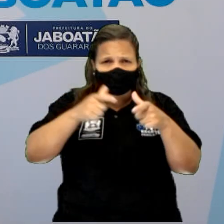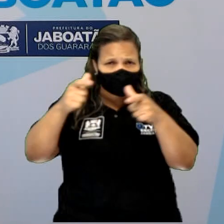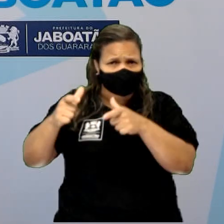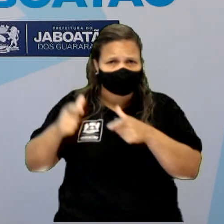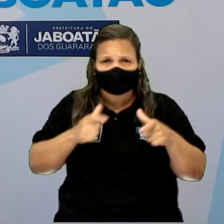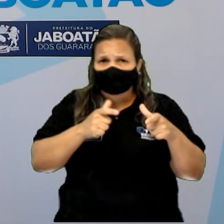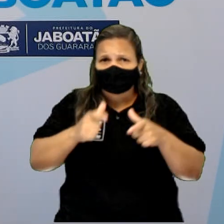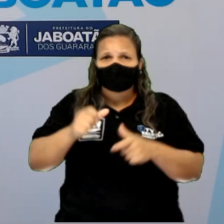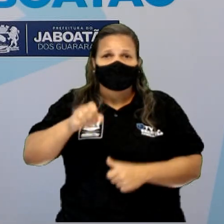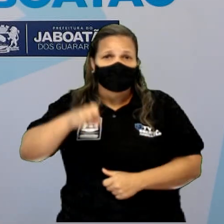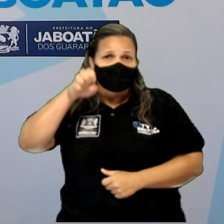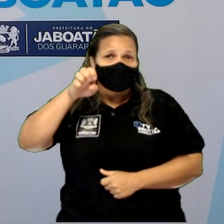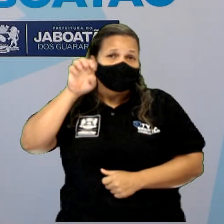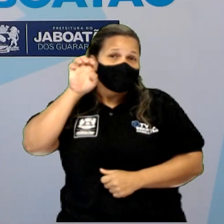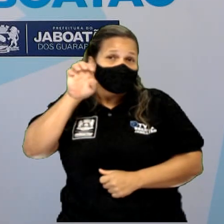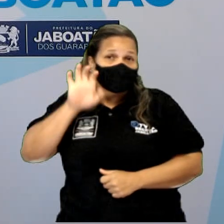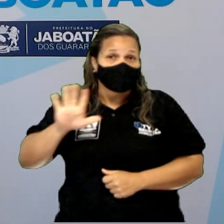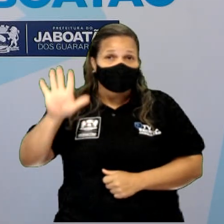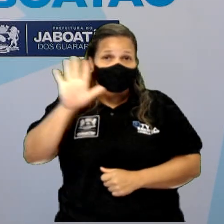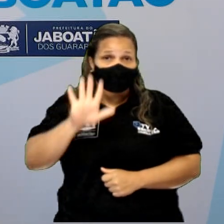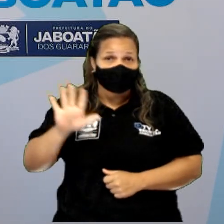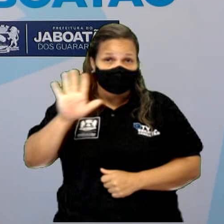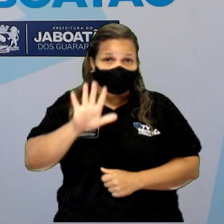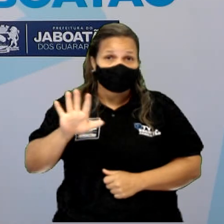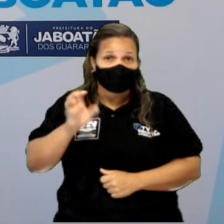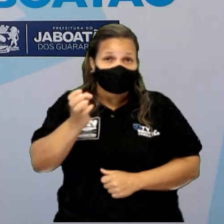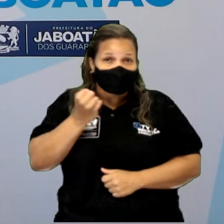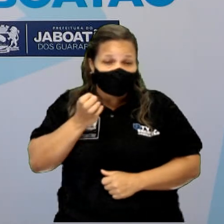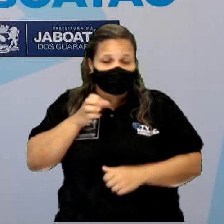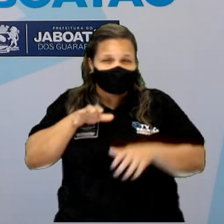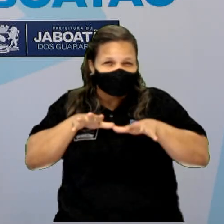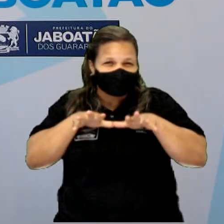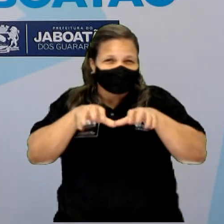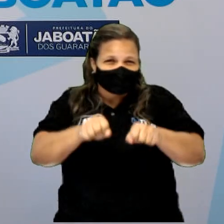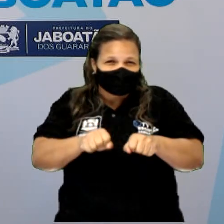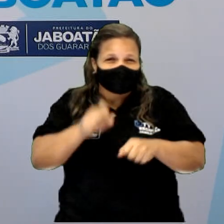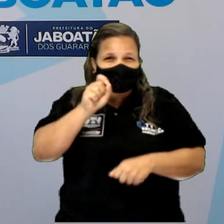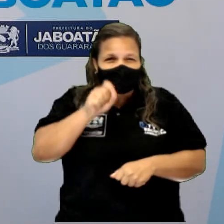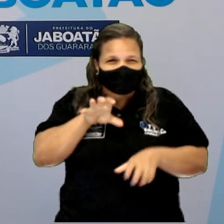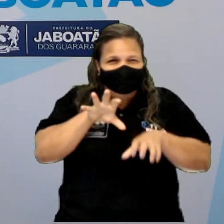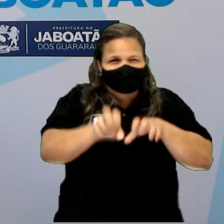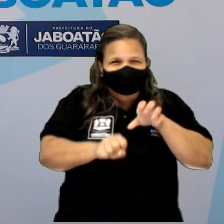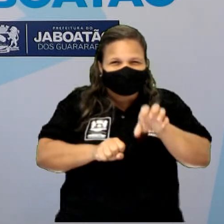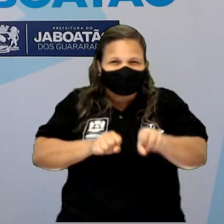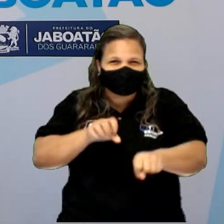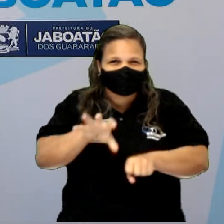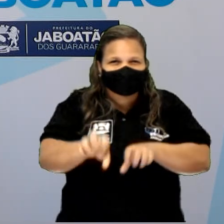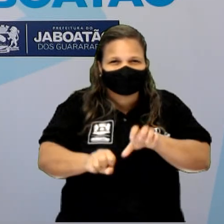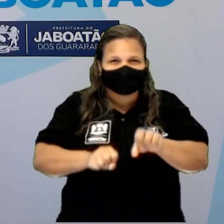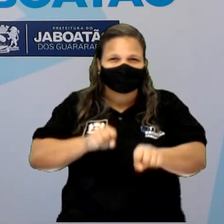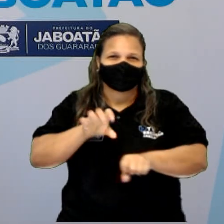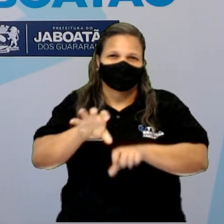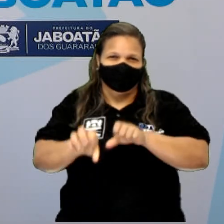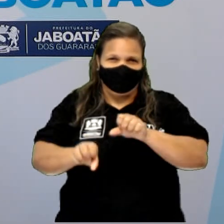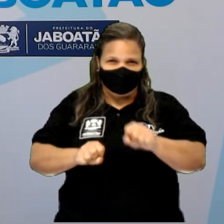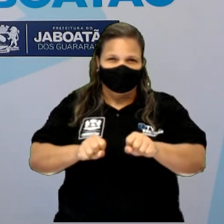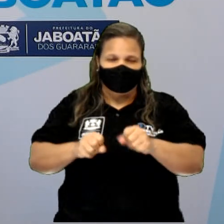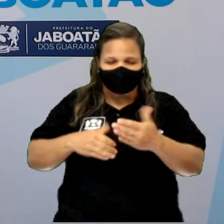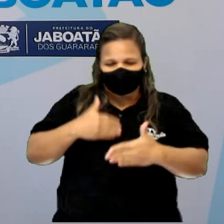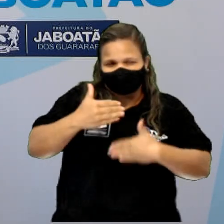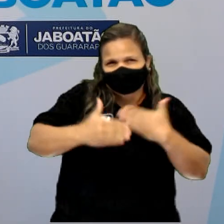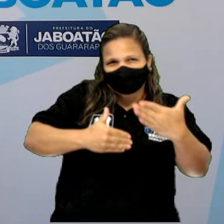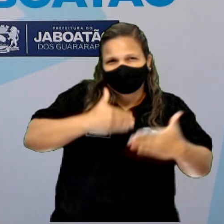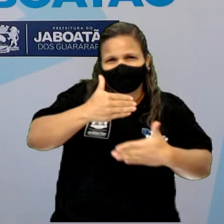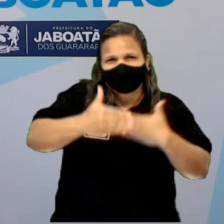o espanhol apenas se acopla nela e passa a explorar. E isso é chamado processo de colonização. No caso